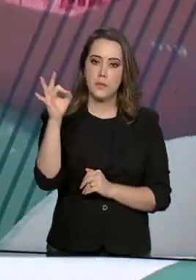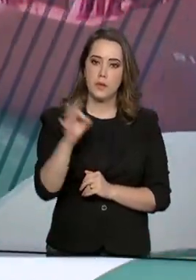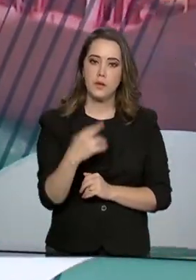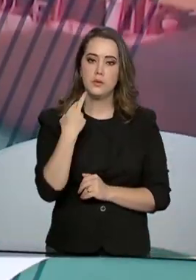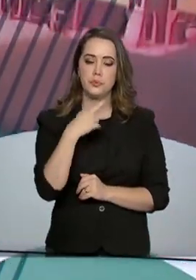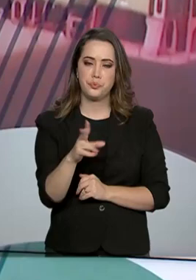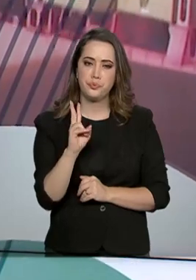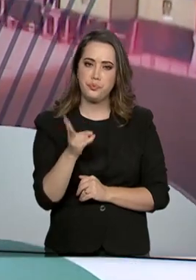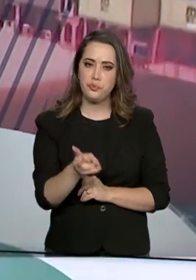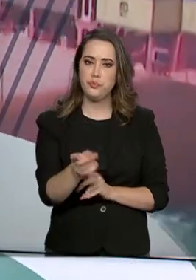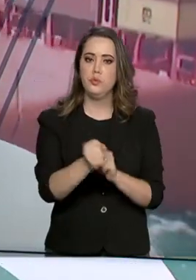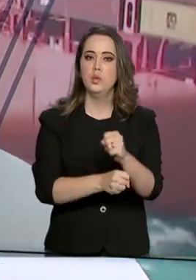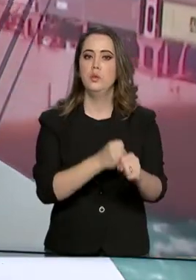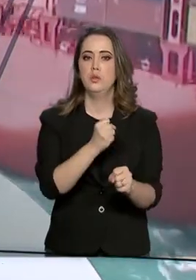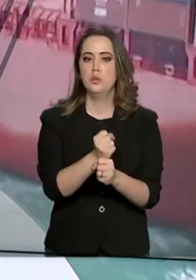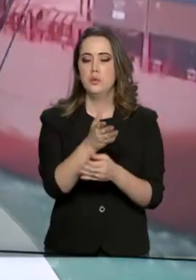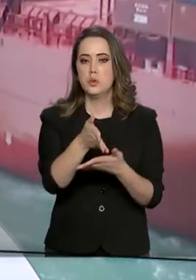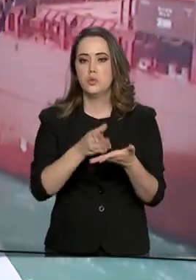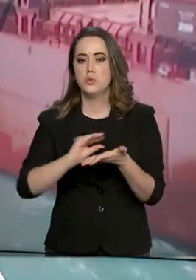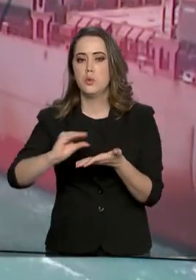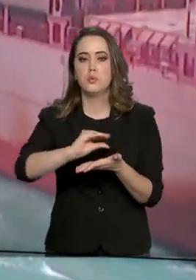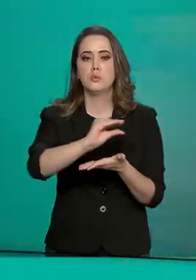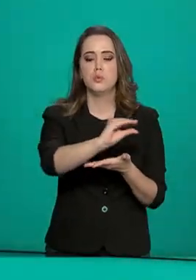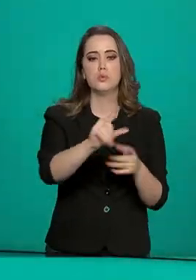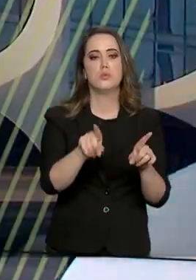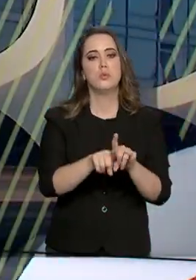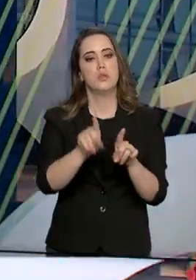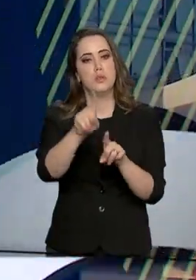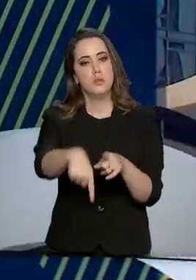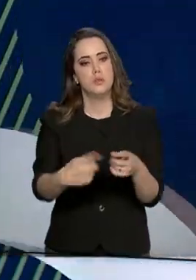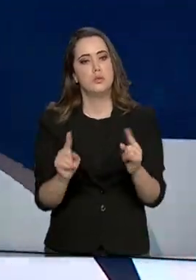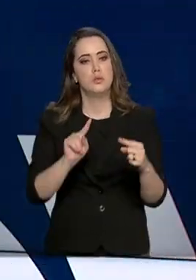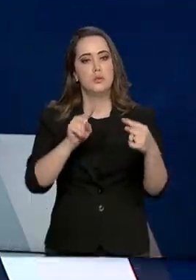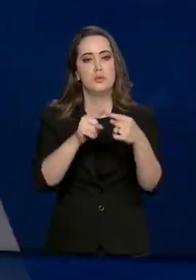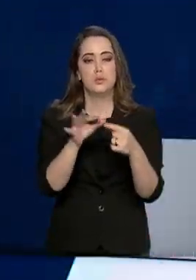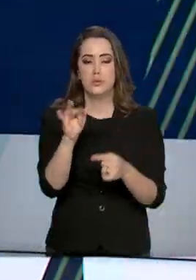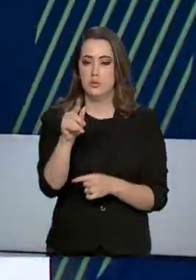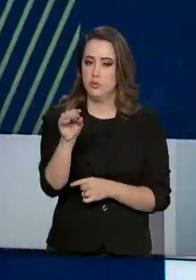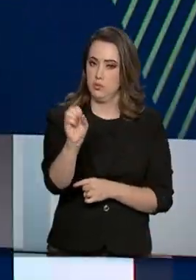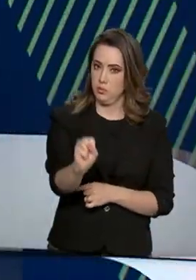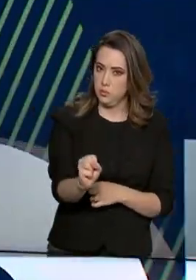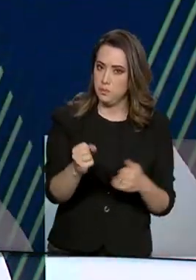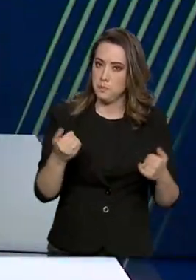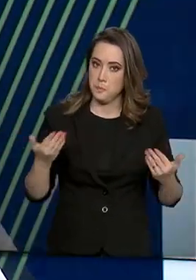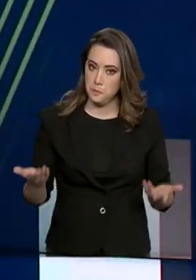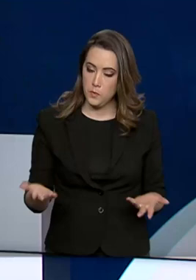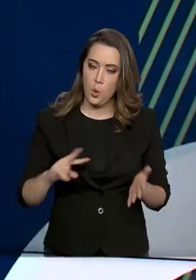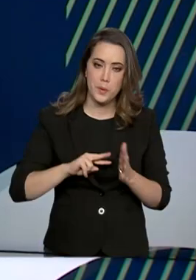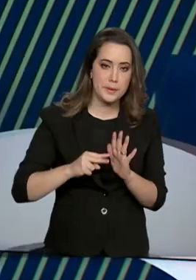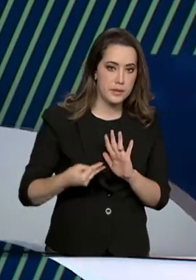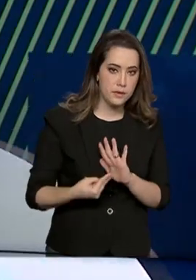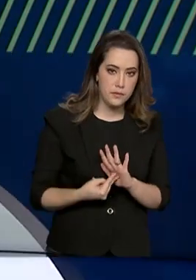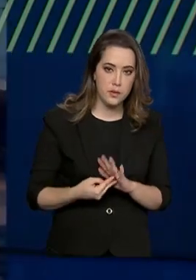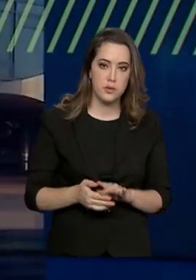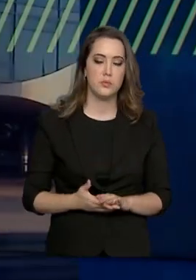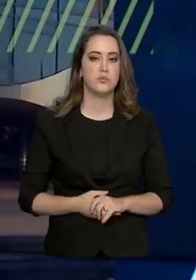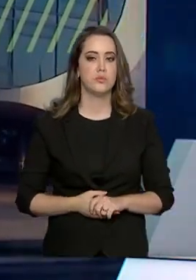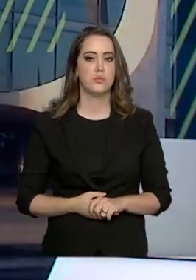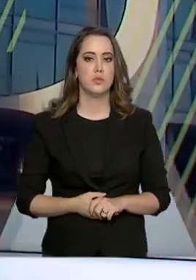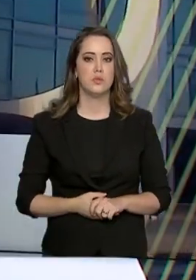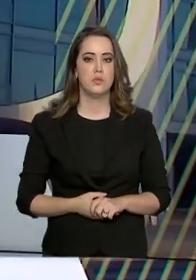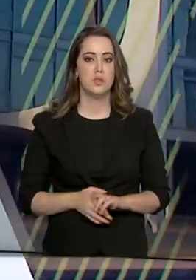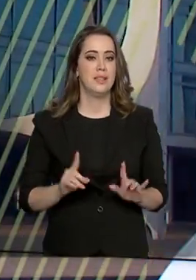de cada exercício para distribuição conforme a situação financeira do fgts ou seja não